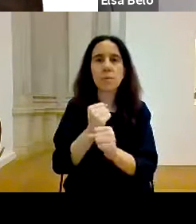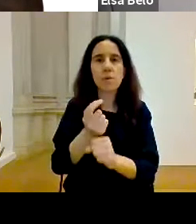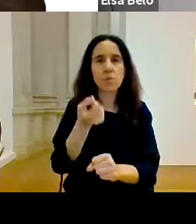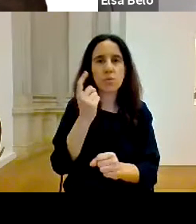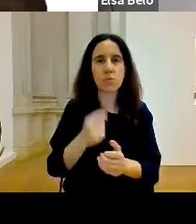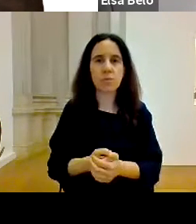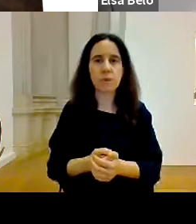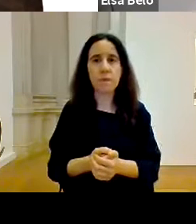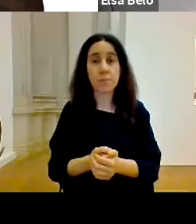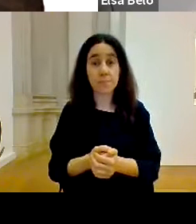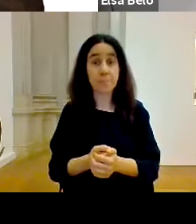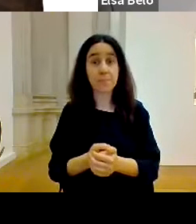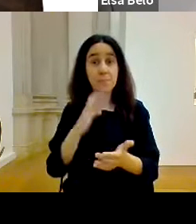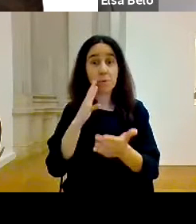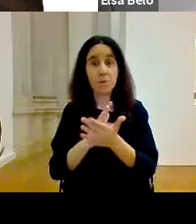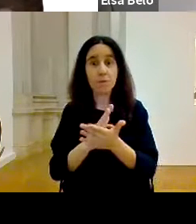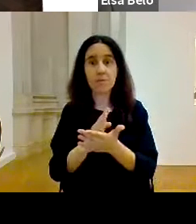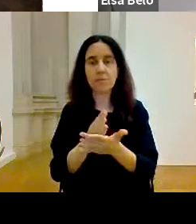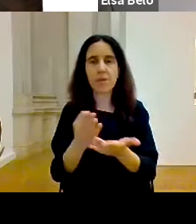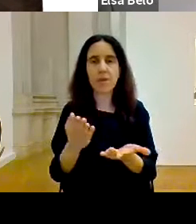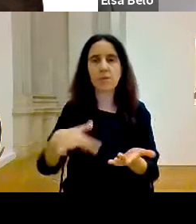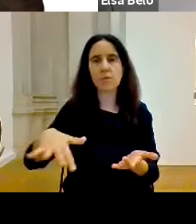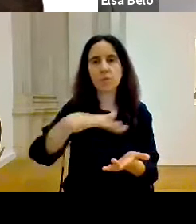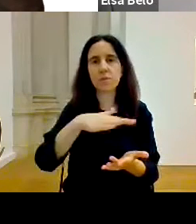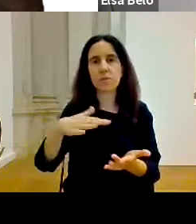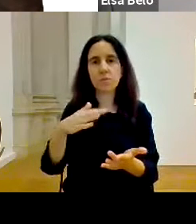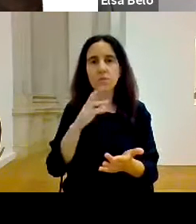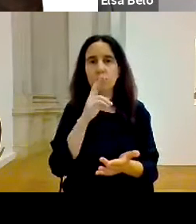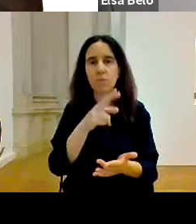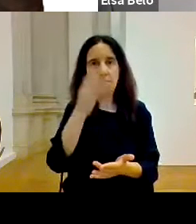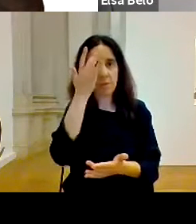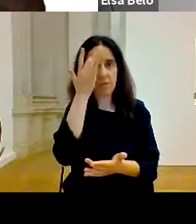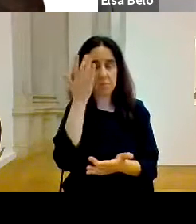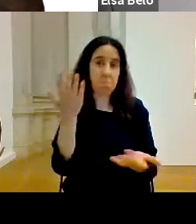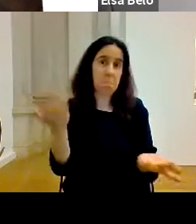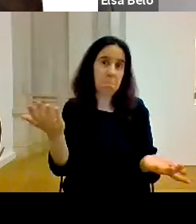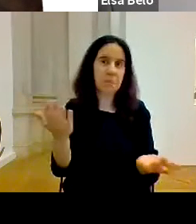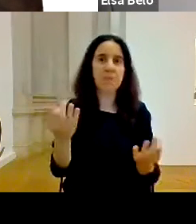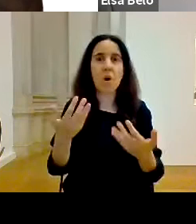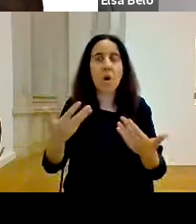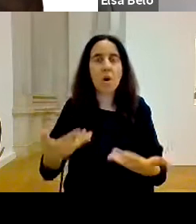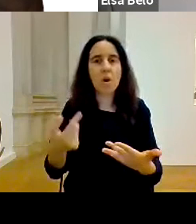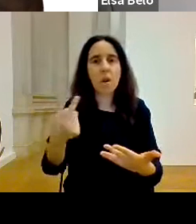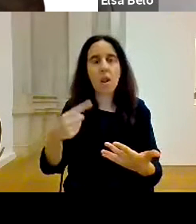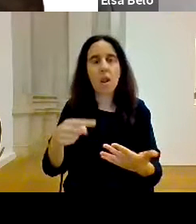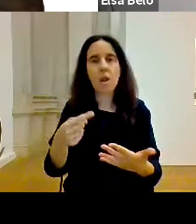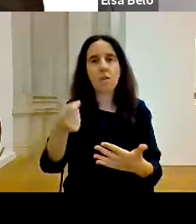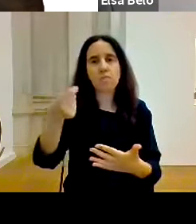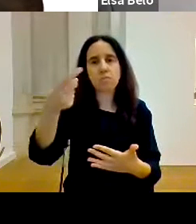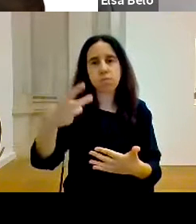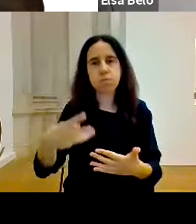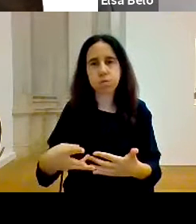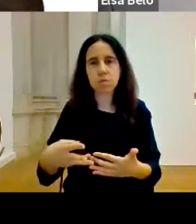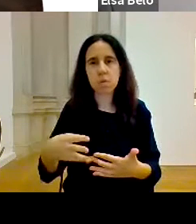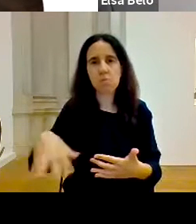por esta última, que digamos que é mais fácil de responder, que é, enfim, hoje em dia há imensa tecnologia para